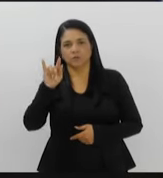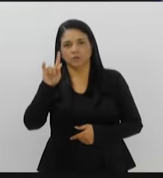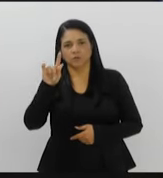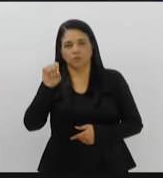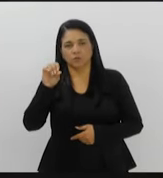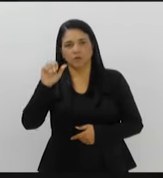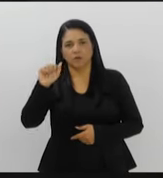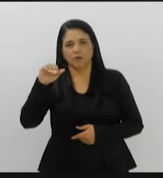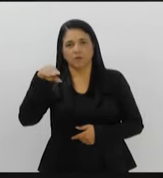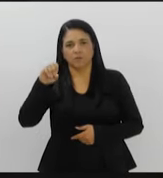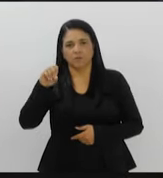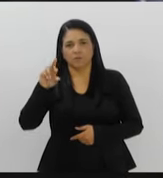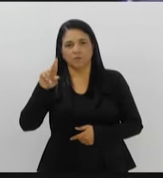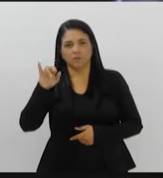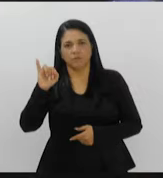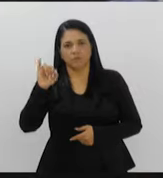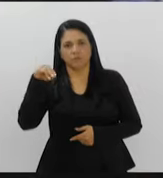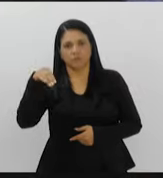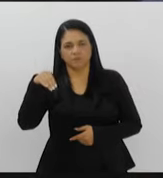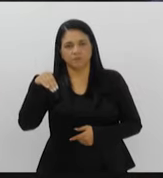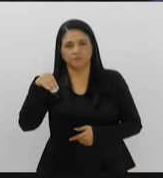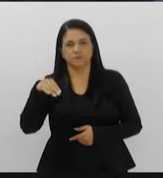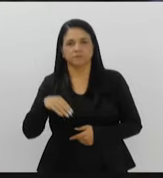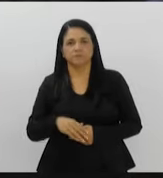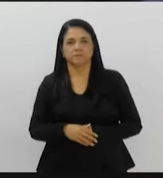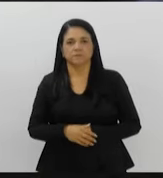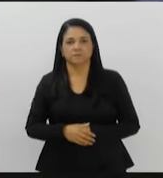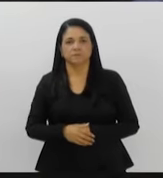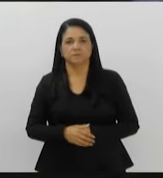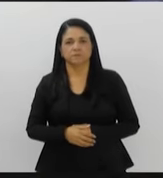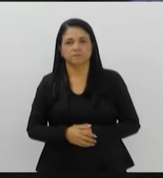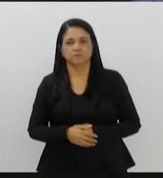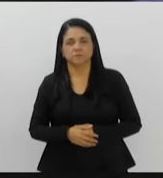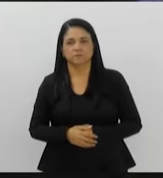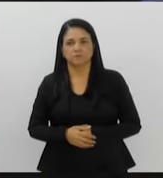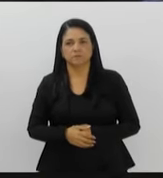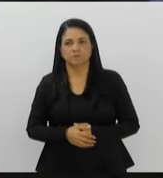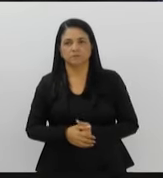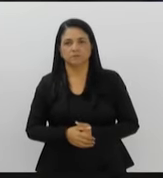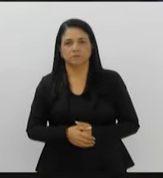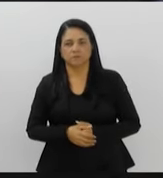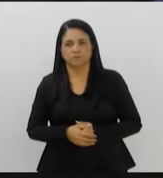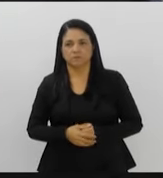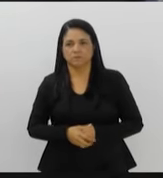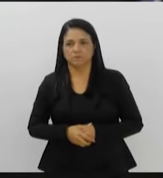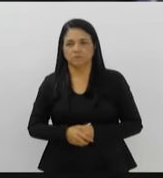Rodrigo, vai lá, Murilo. Puxa a mãe. Bonito.